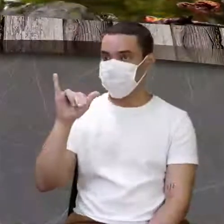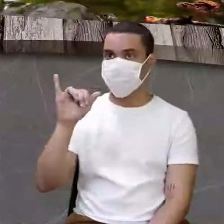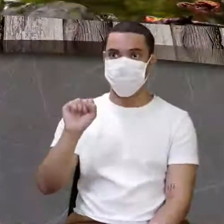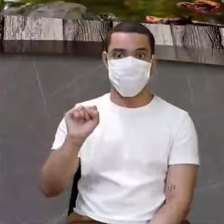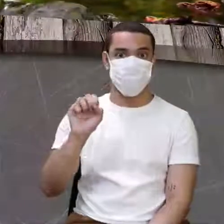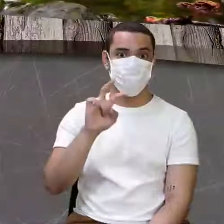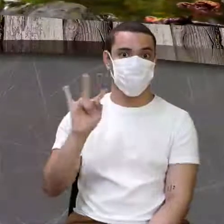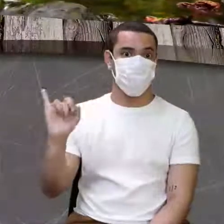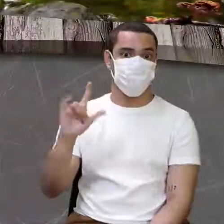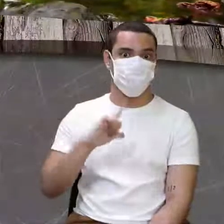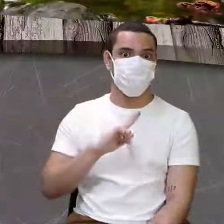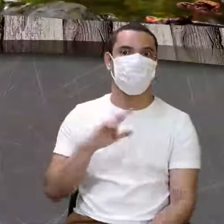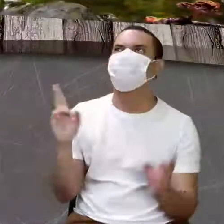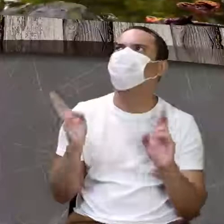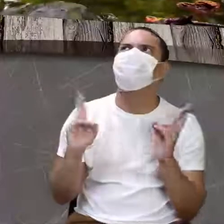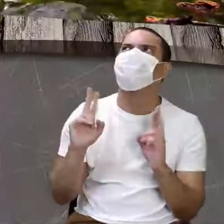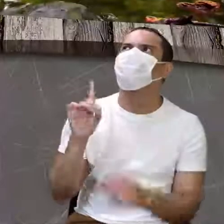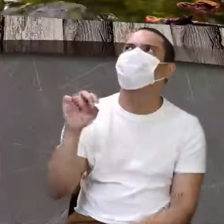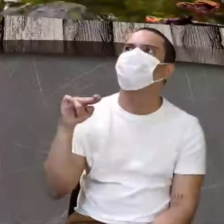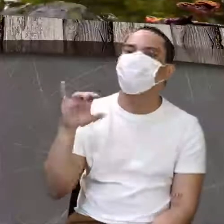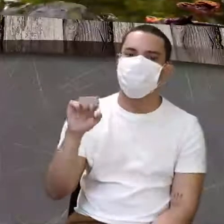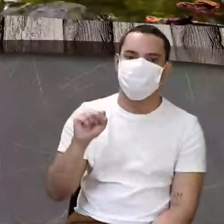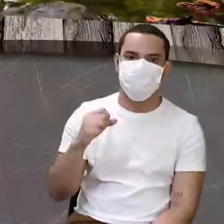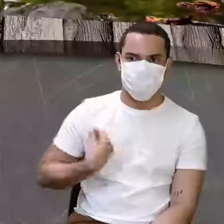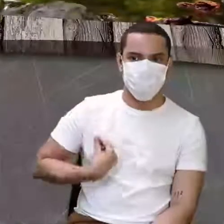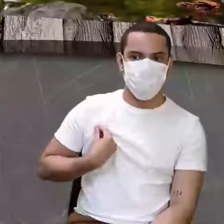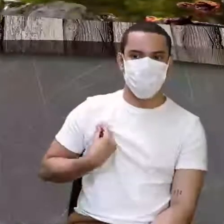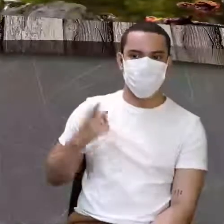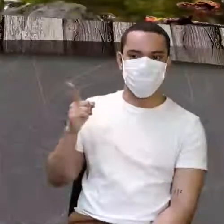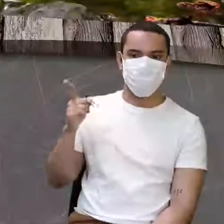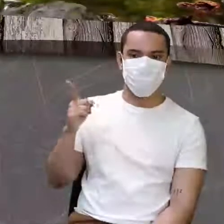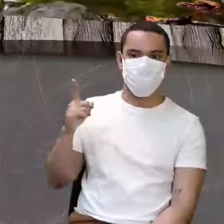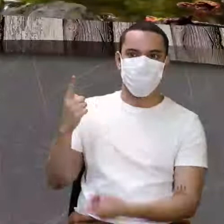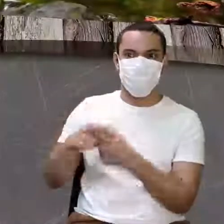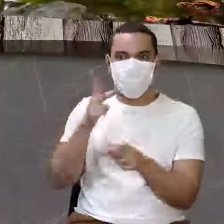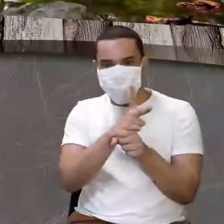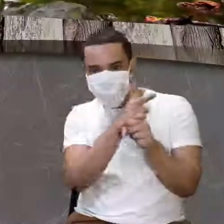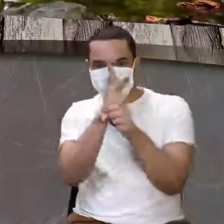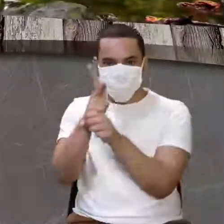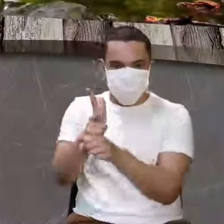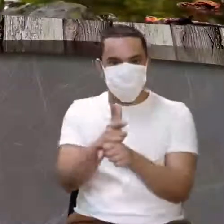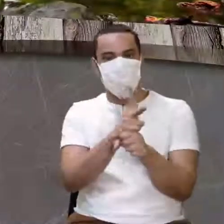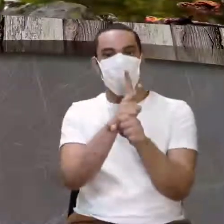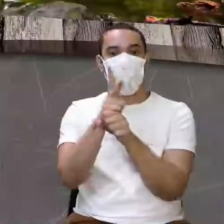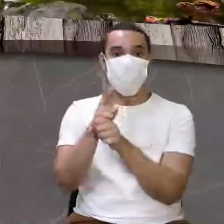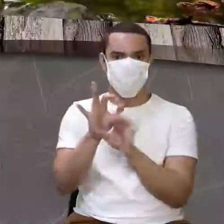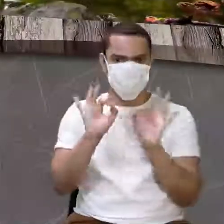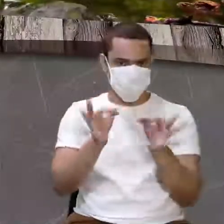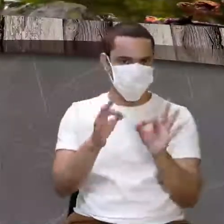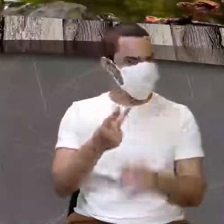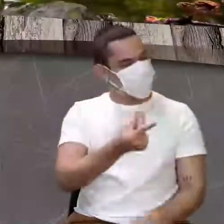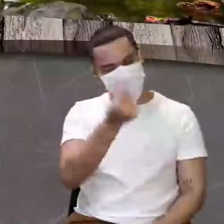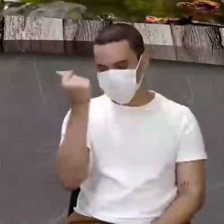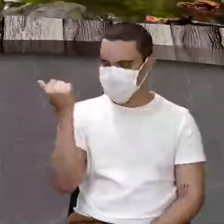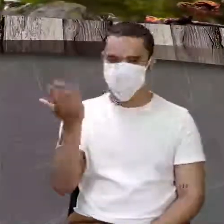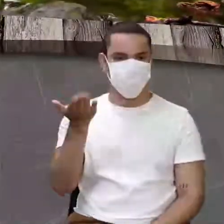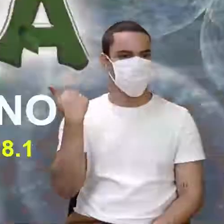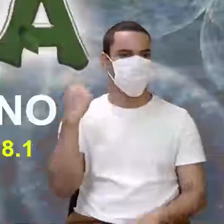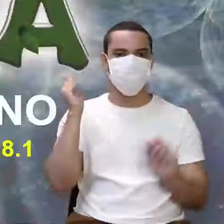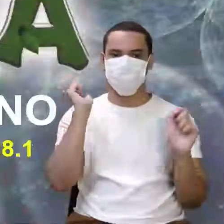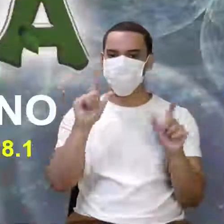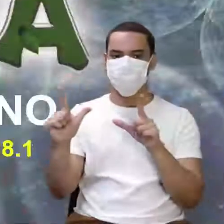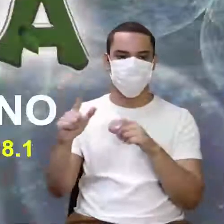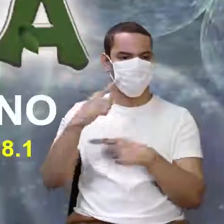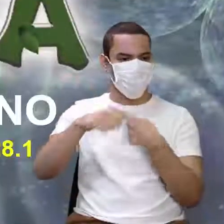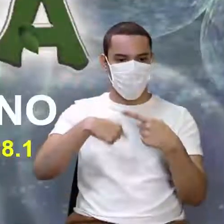ter. Quem é Denis, professor? Não estou vendo. Tá bem ali, ó, escondidinho. Tá bom? Então, vamos lá na tela. Professora, para de enrolação. Não